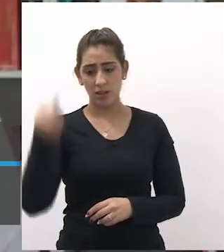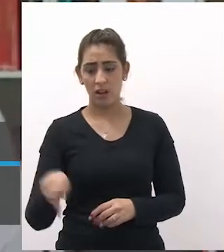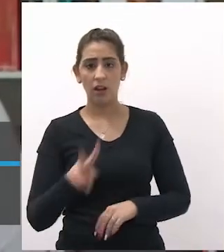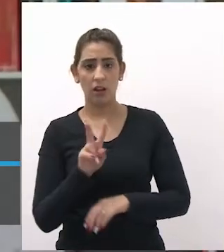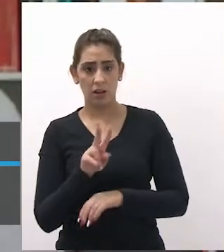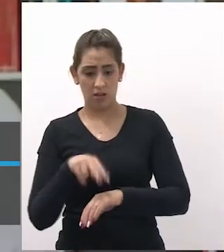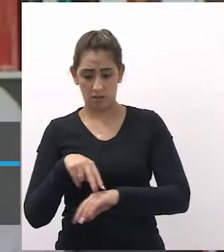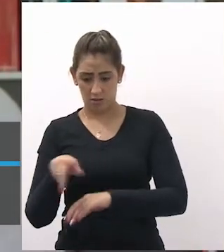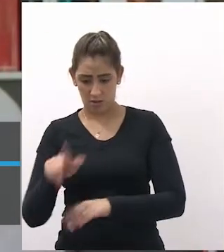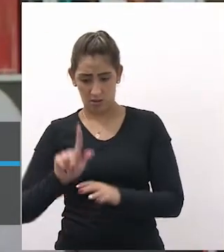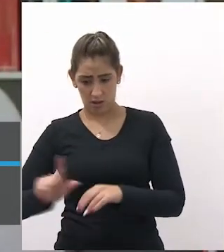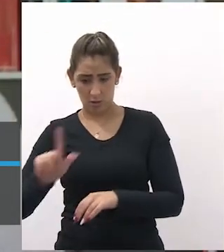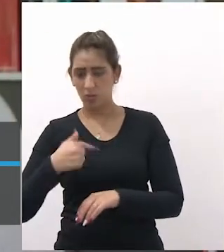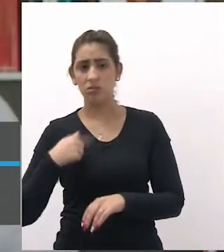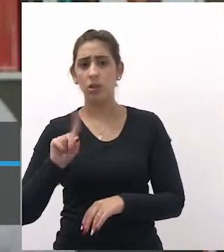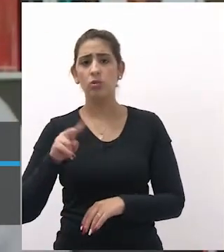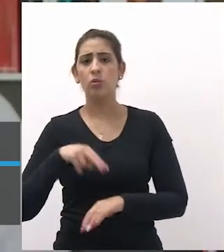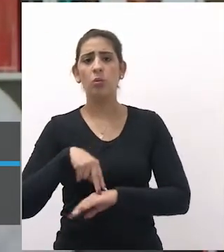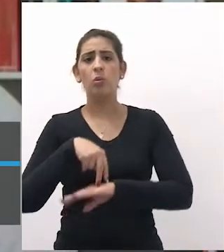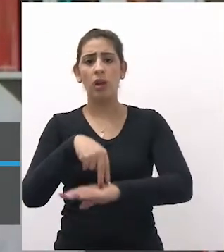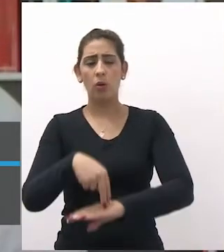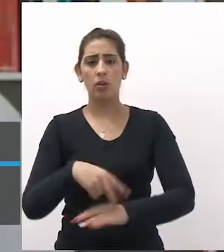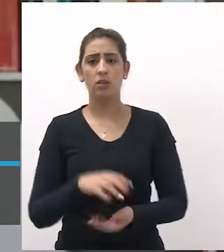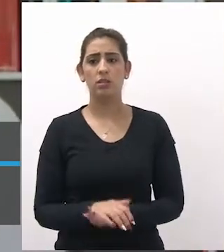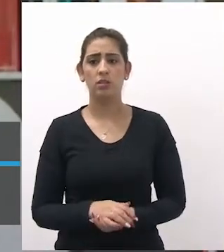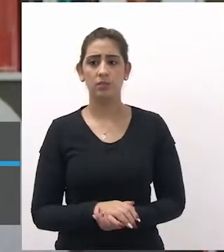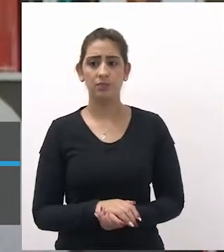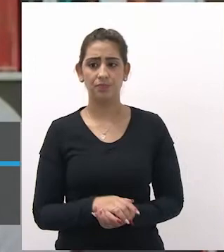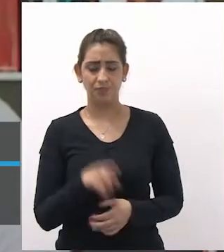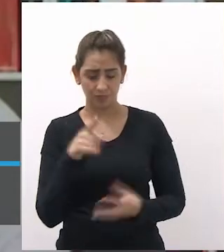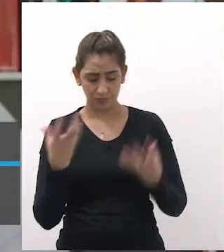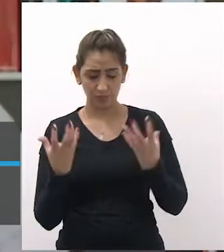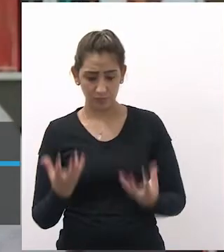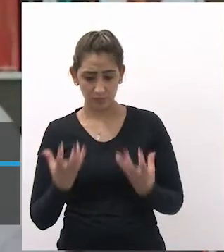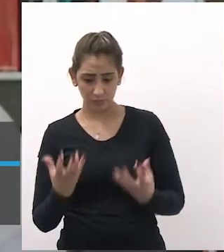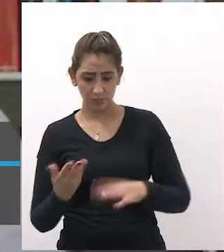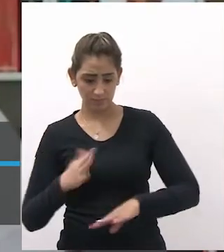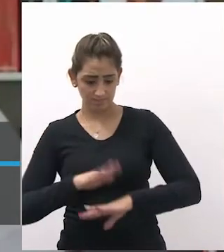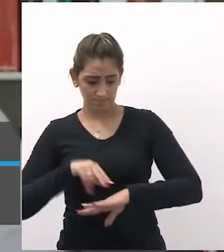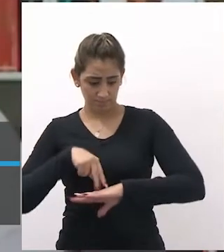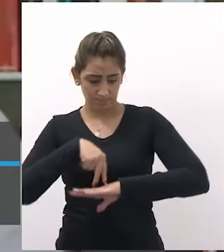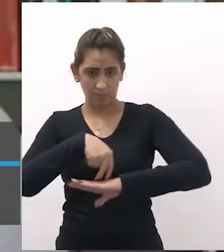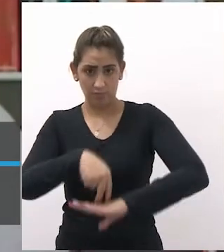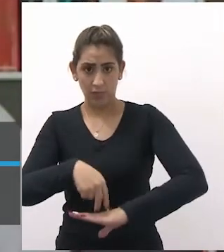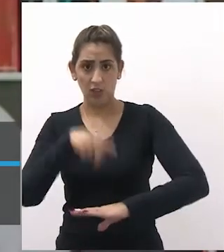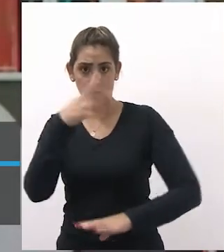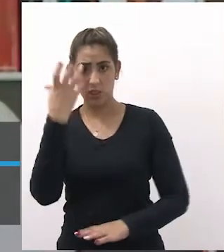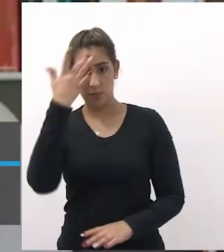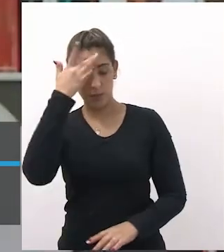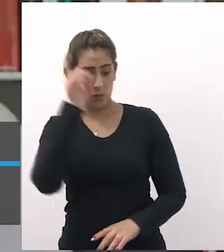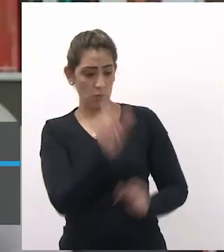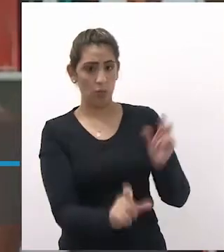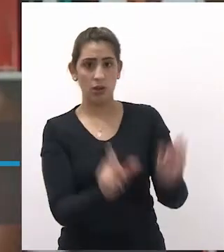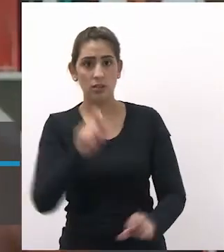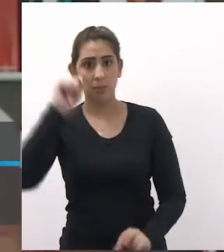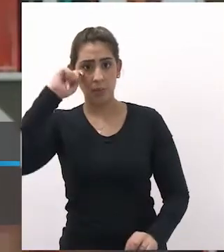protagonista? Tá, Jacira, que você quer um destaque, você quer que as pessoas pretas estejam sempre no protagonismo. Não, eu quero equidade.